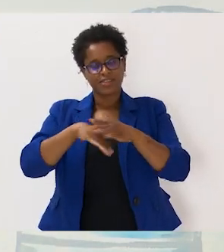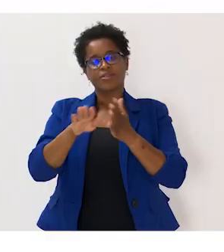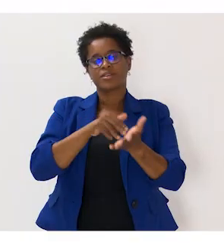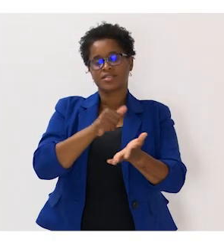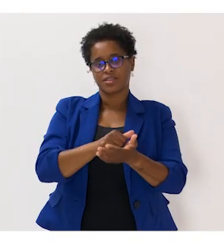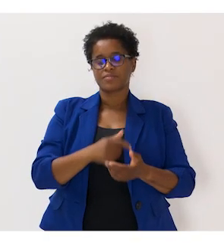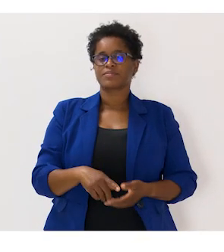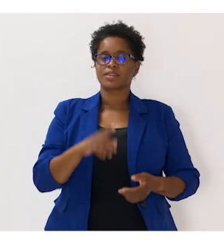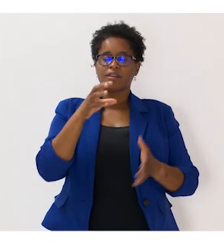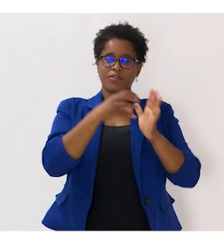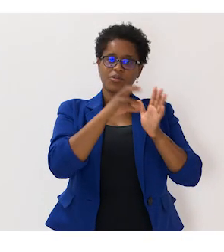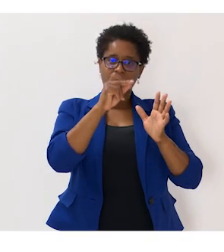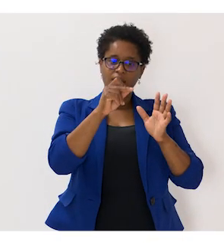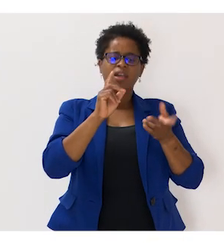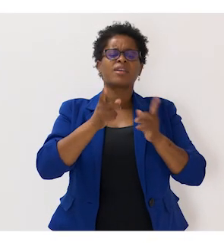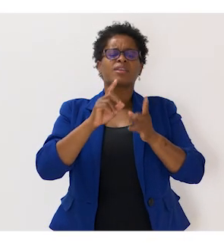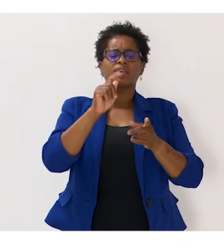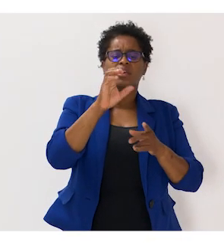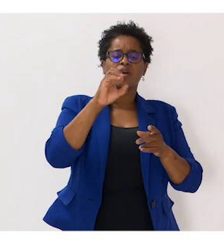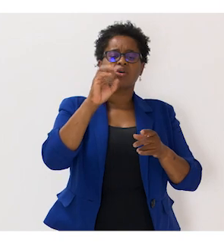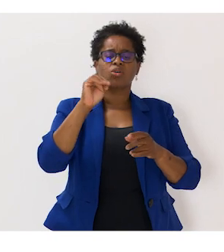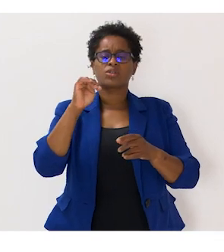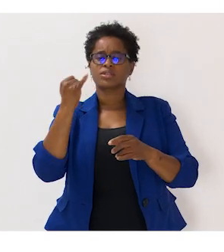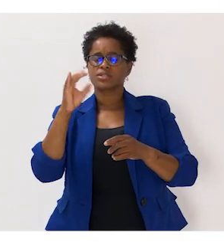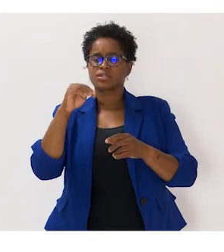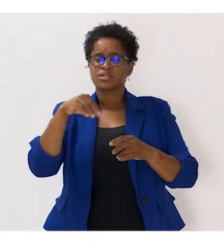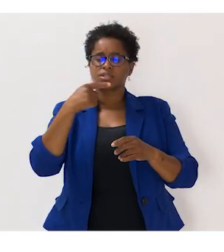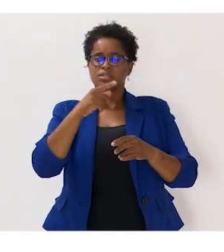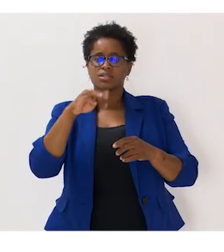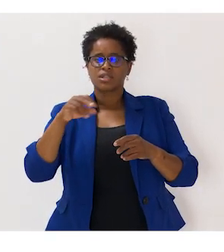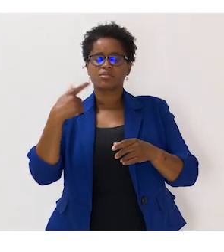correção. Na figura A, que ecossistema está representado ali?